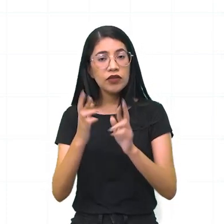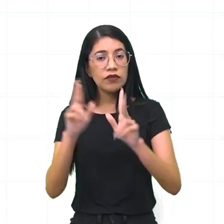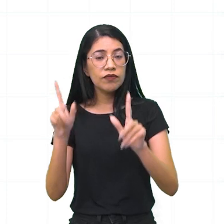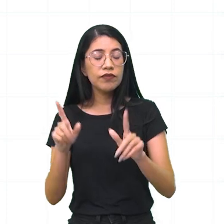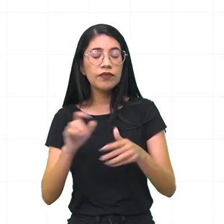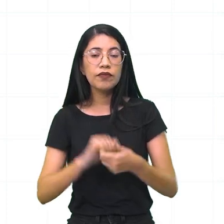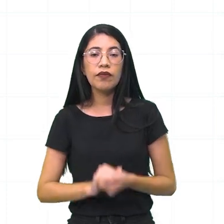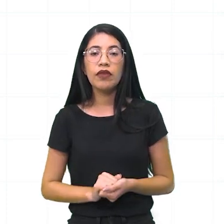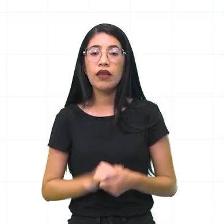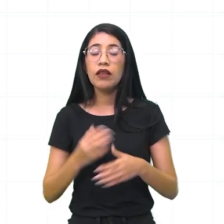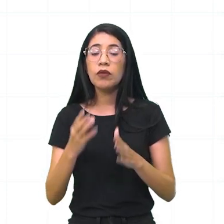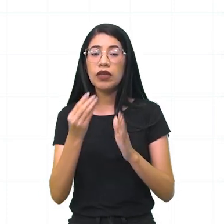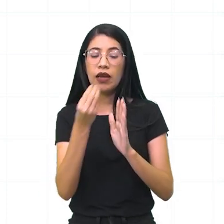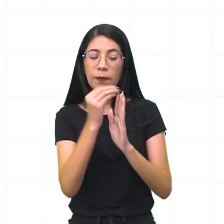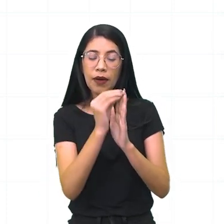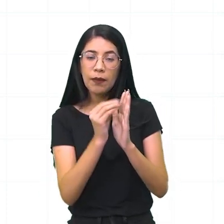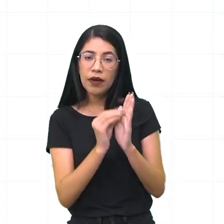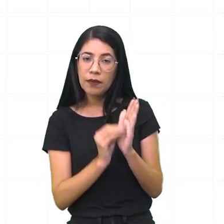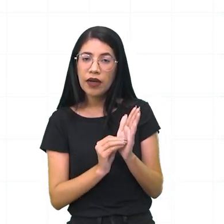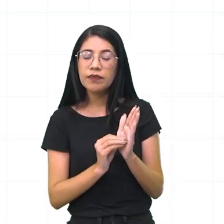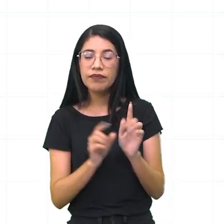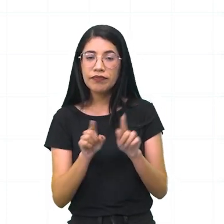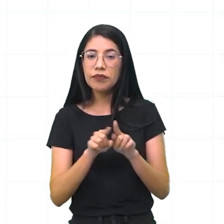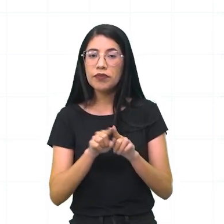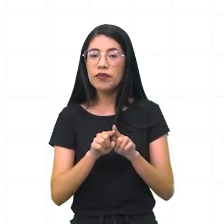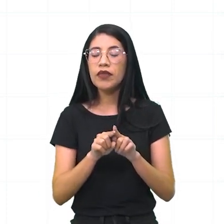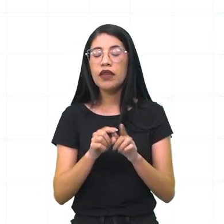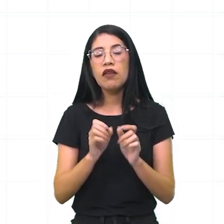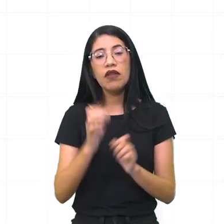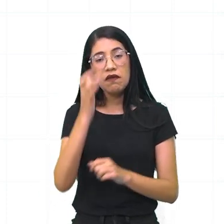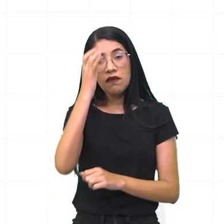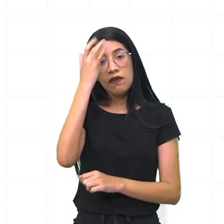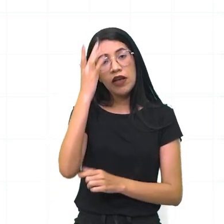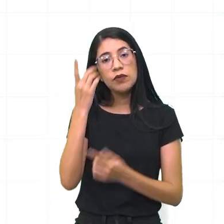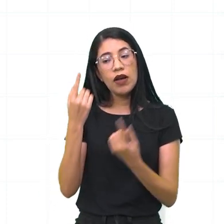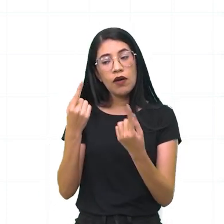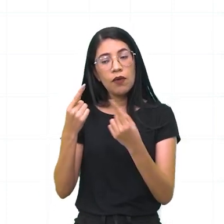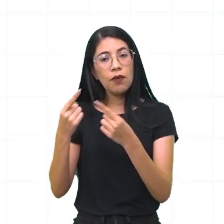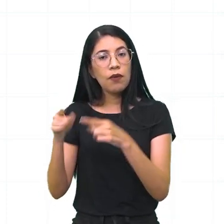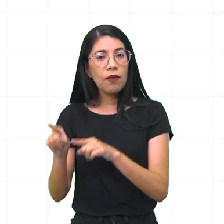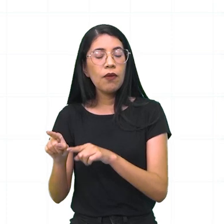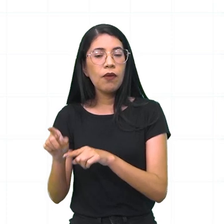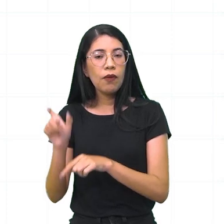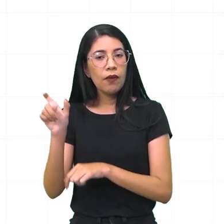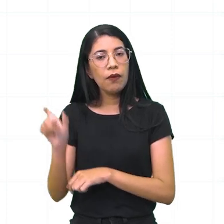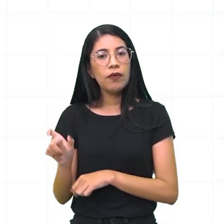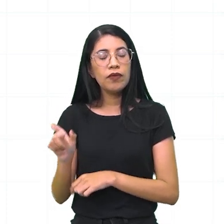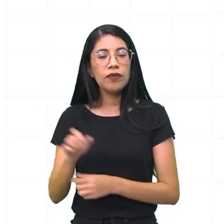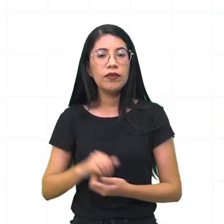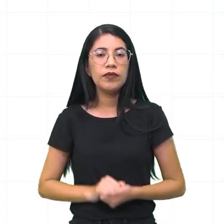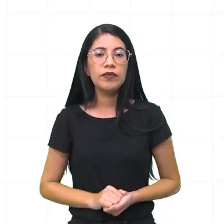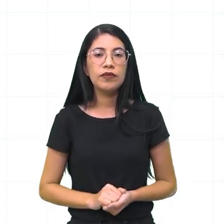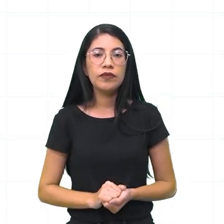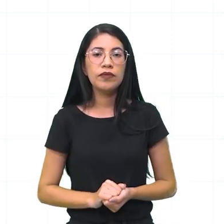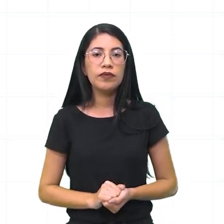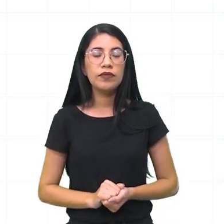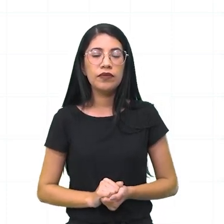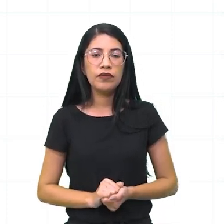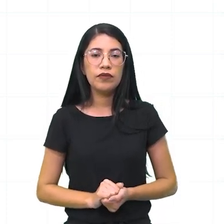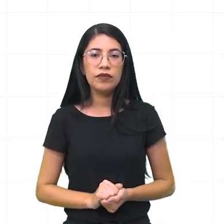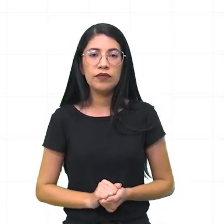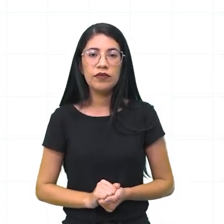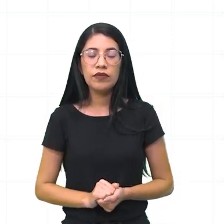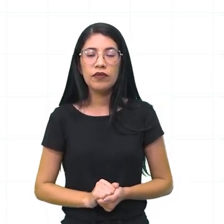né, tendo esse registro para não se perder, vai ficar mais fácil de você fazer a sua argumentação.